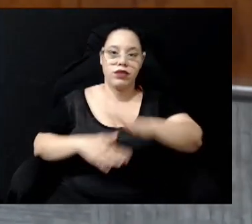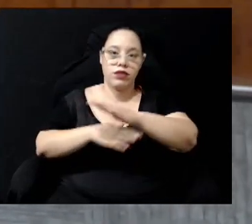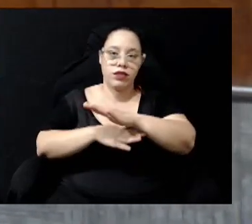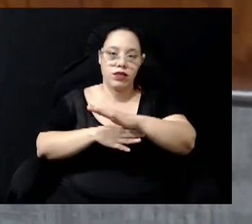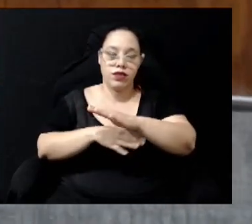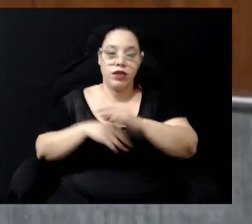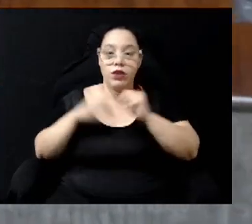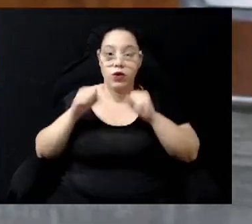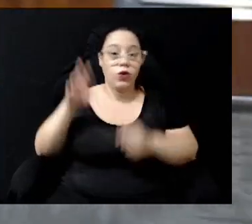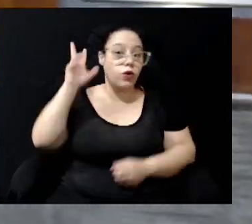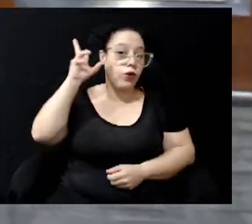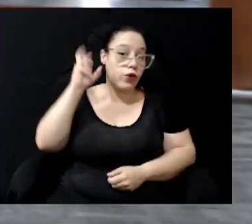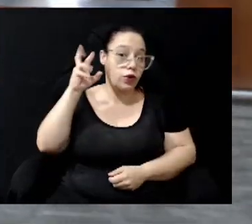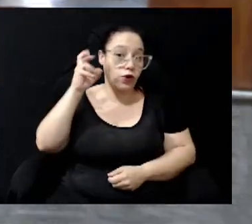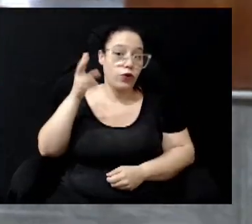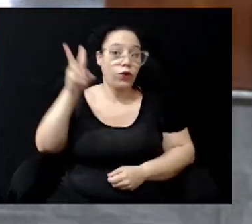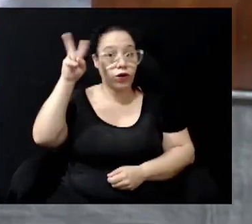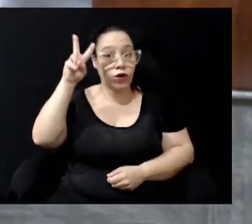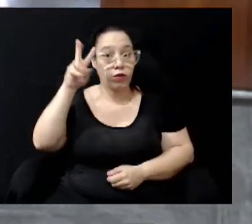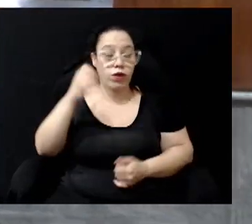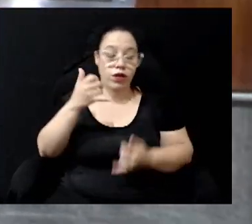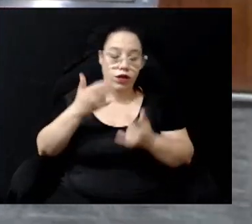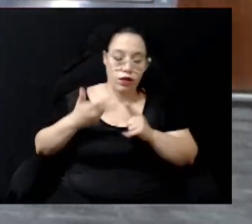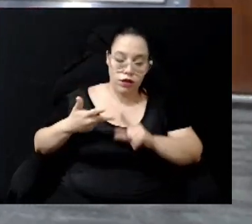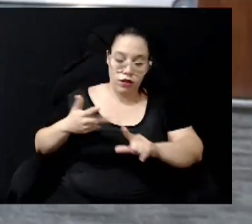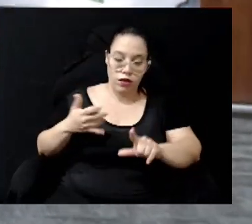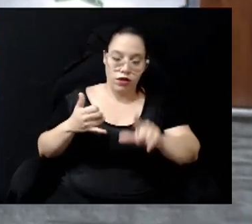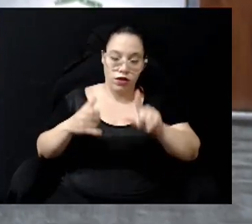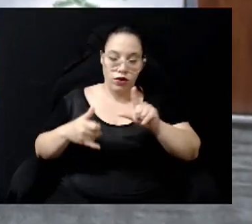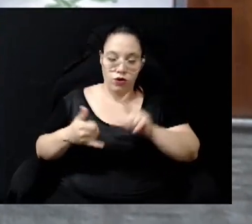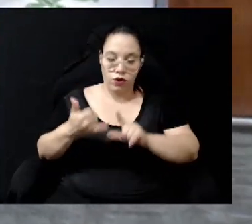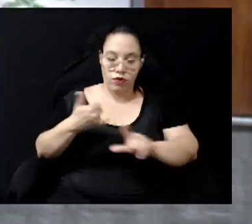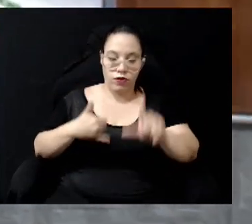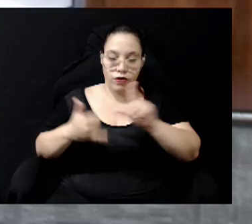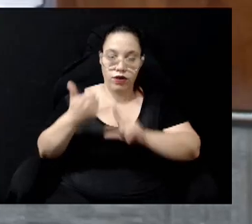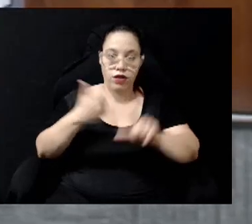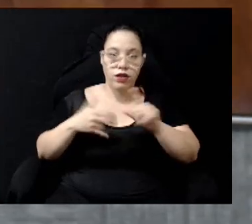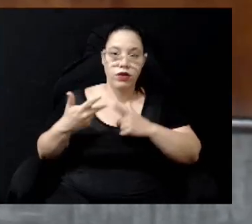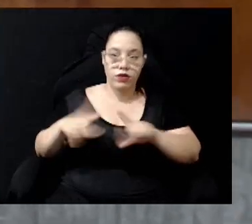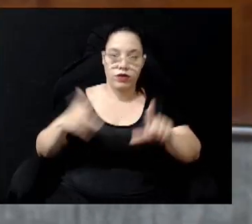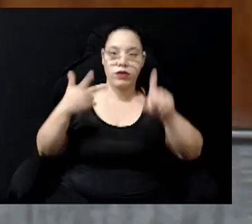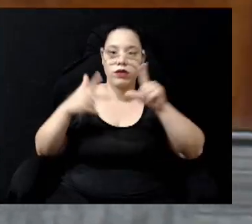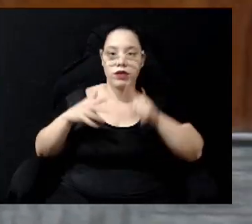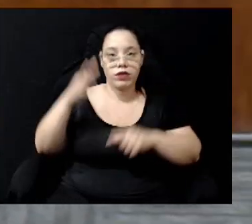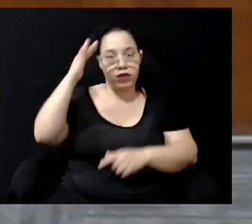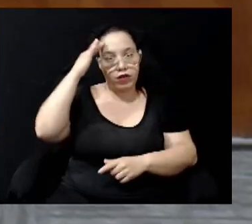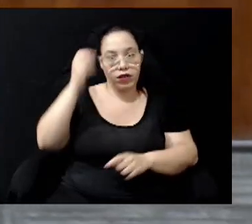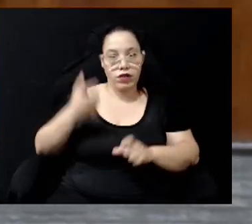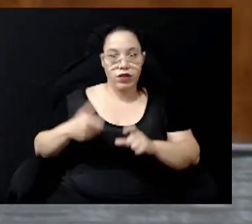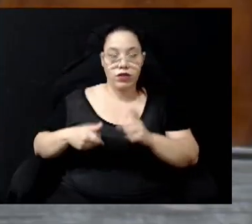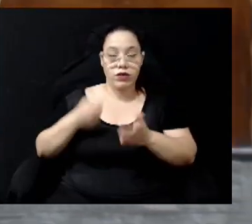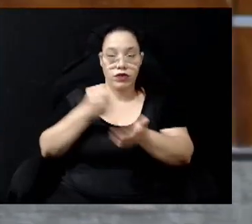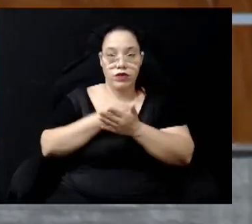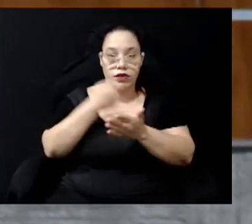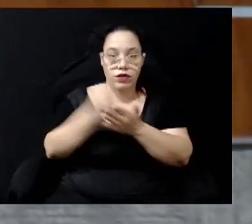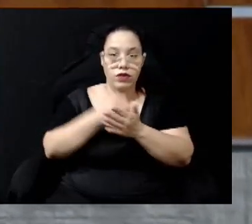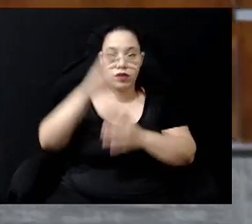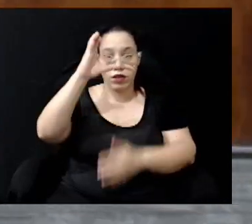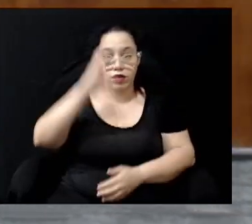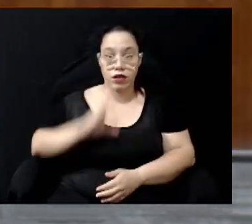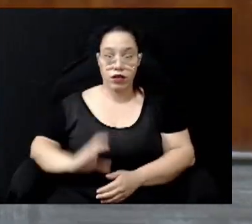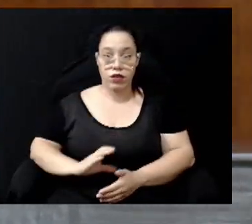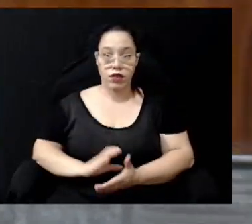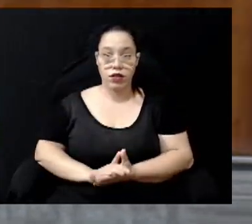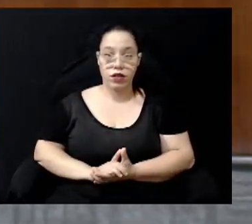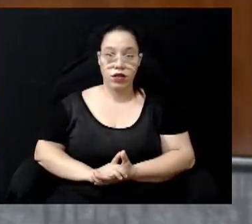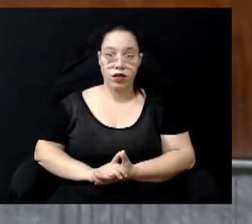uma história lúdica para entender melhor sobre o Legislativo e o exercício da cidadania. Entre as montanhas